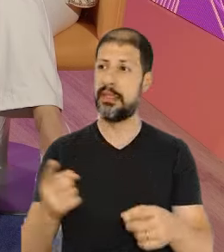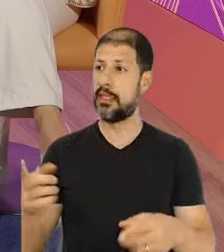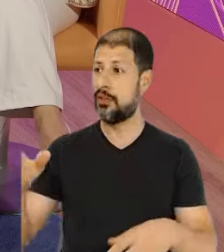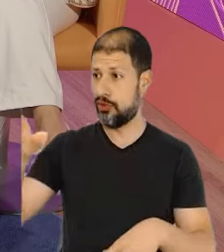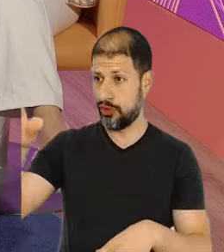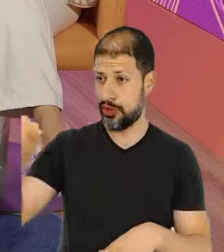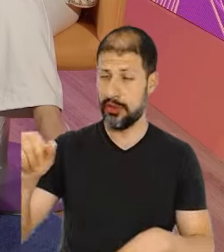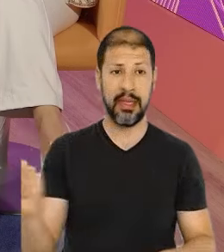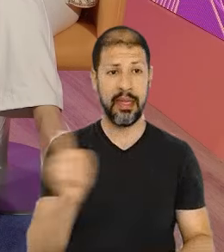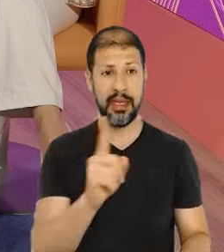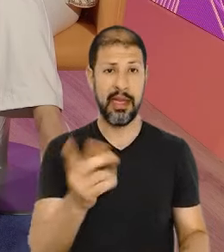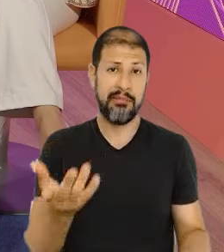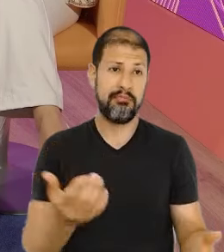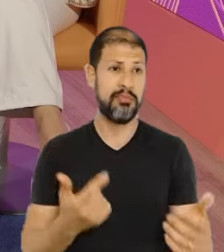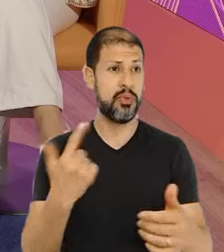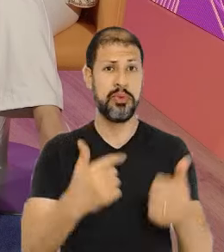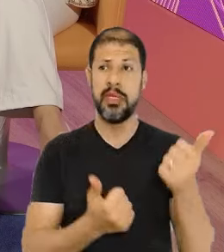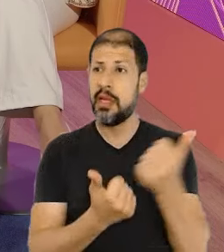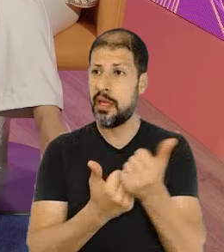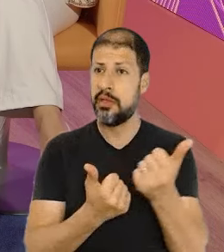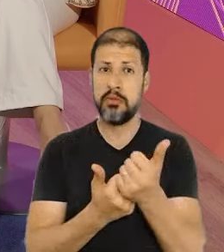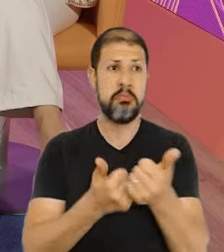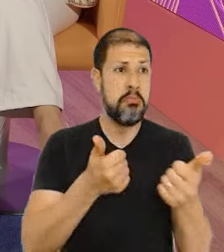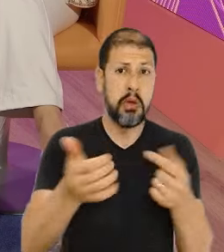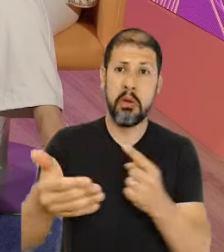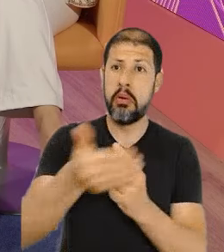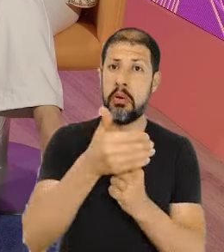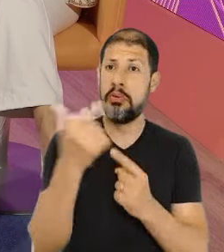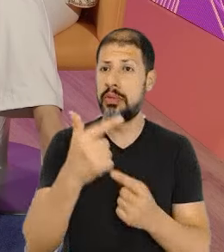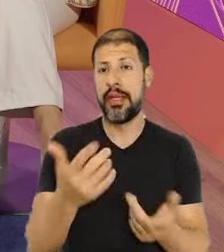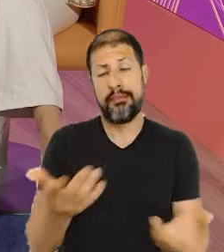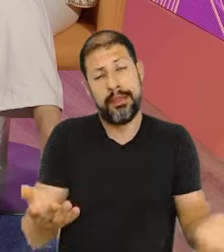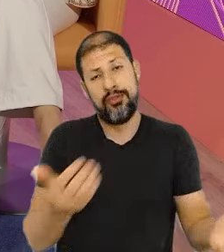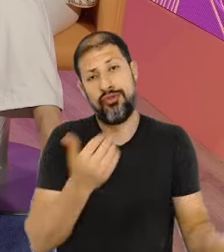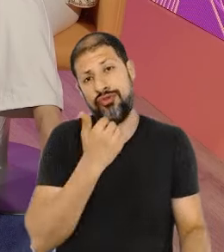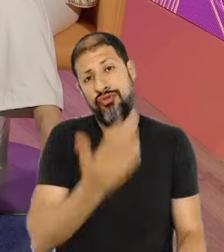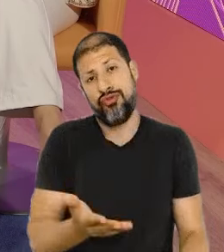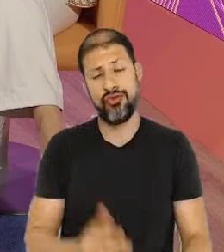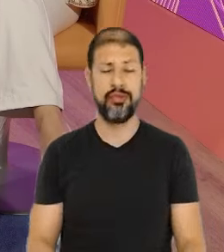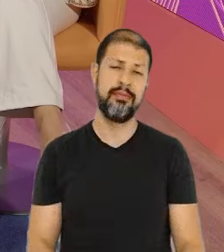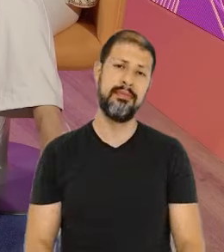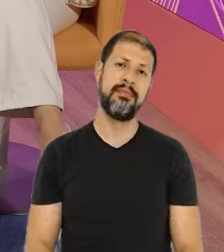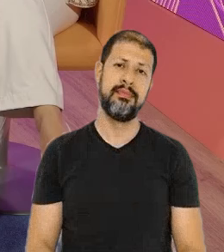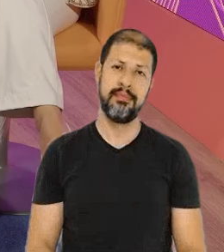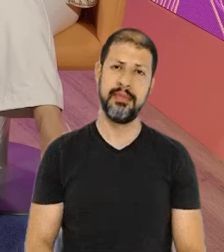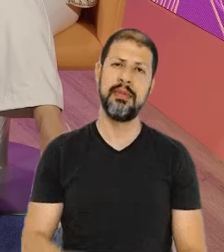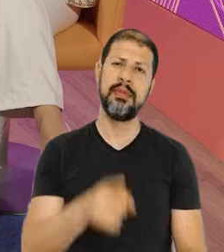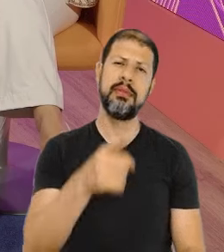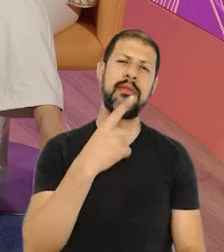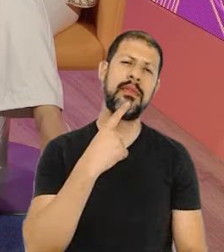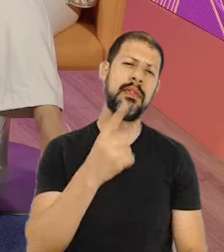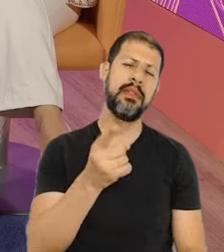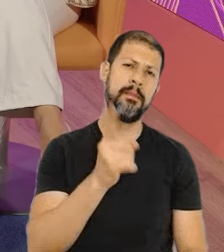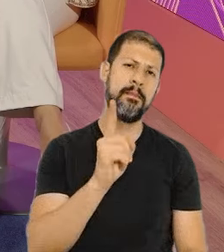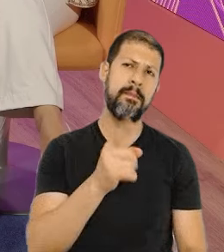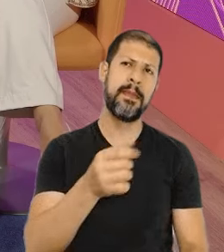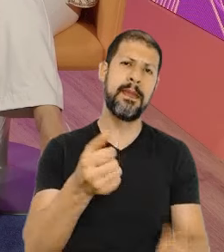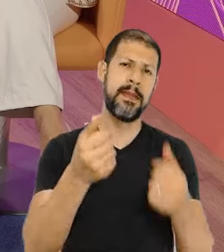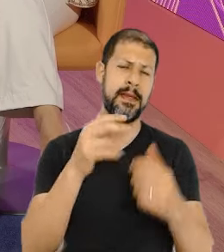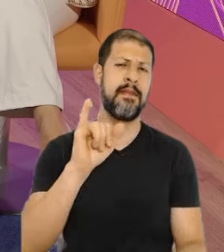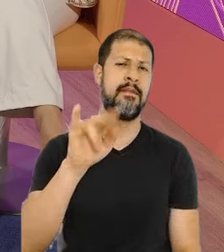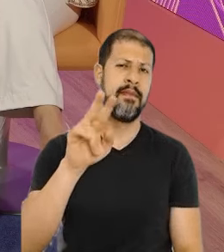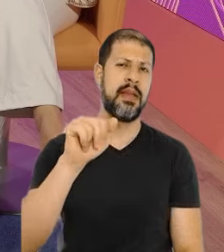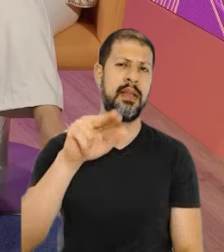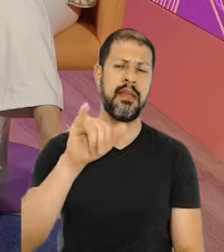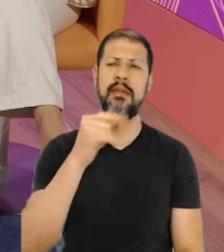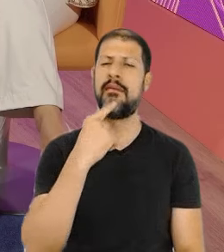contratar e lá dentro não ter um bom acolhimento que daí ele não vai poderia colocar aqui pra gente Vânia você